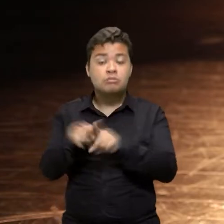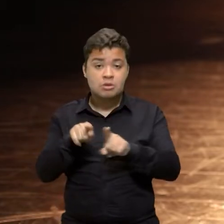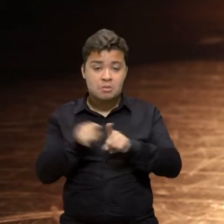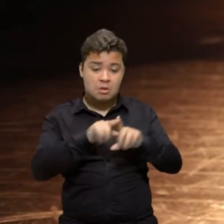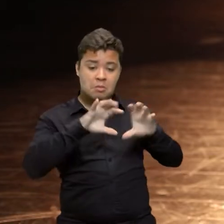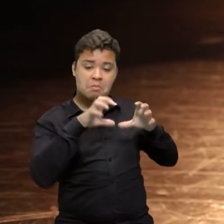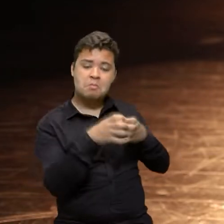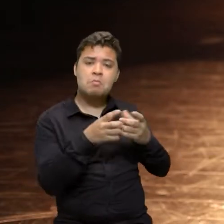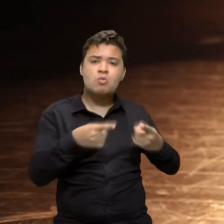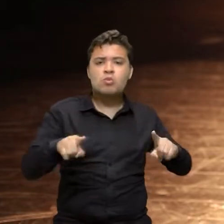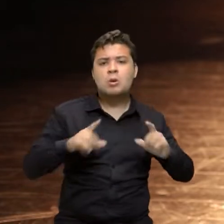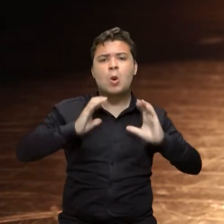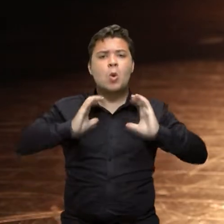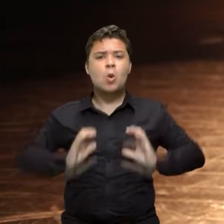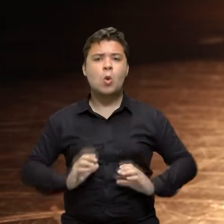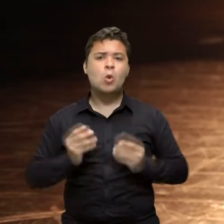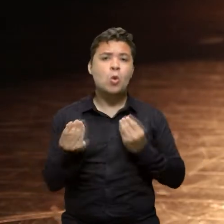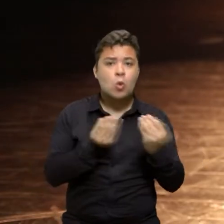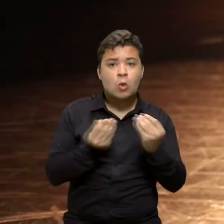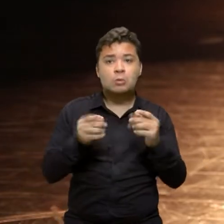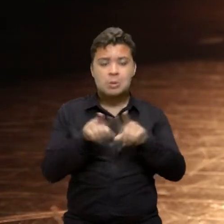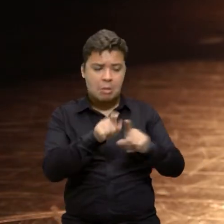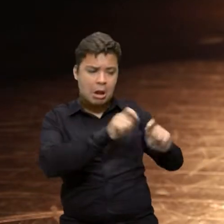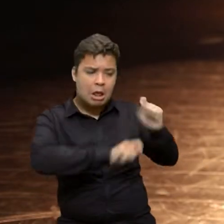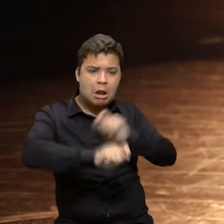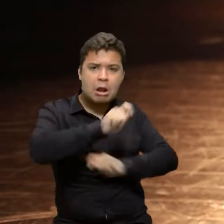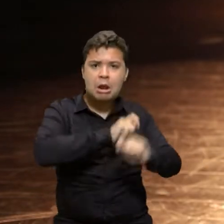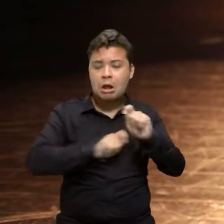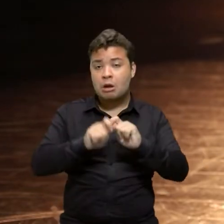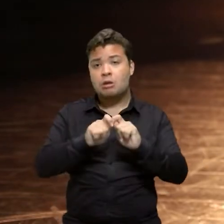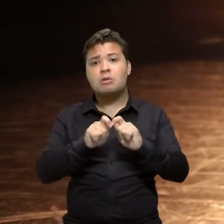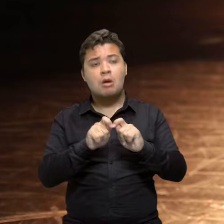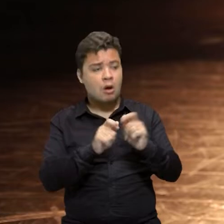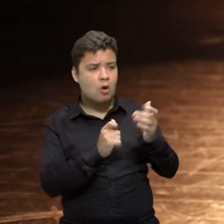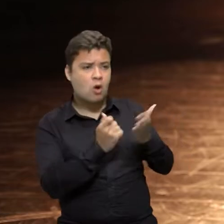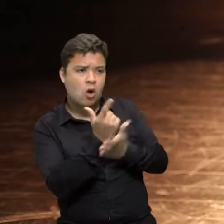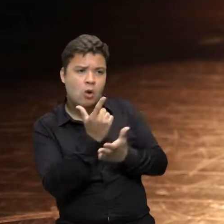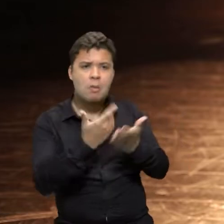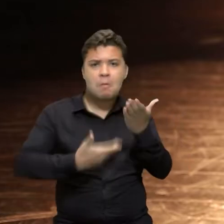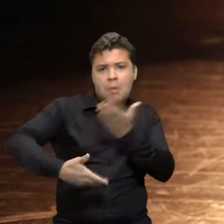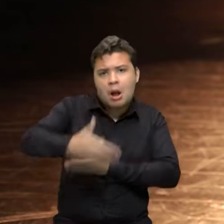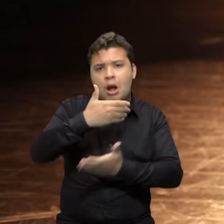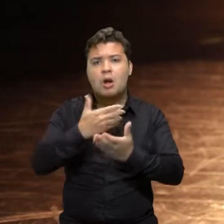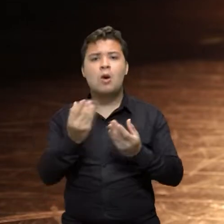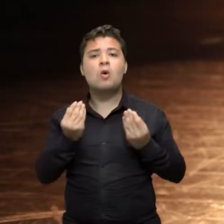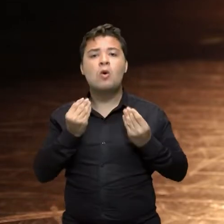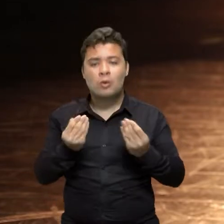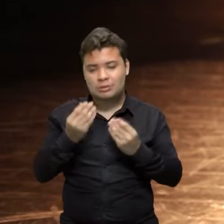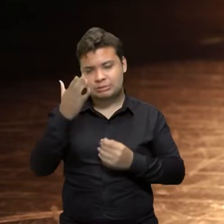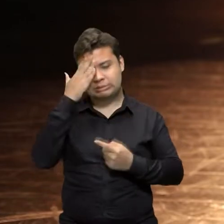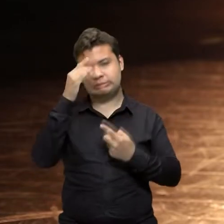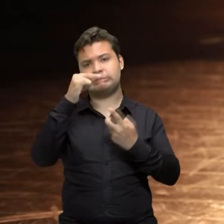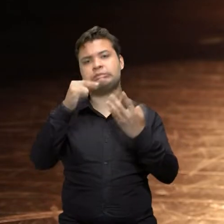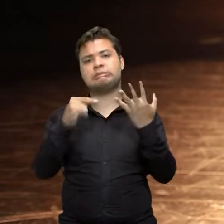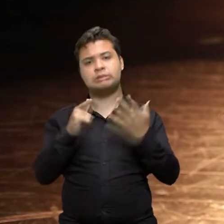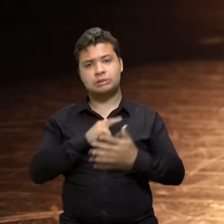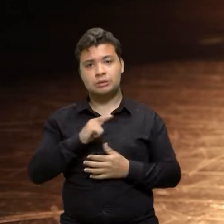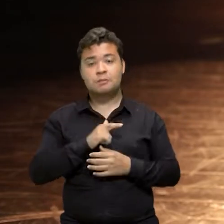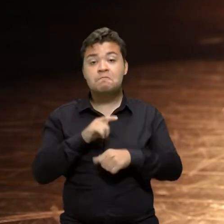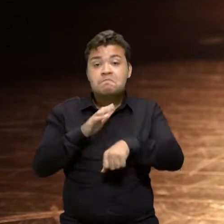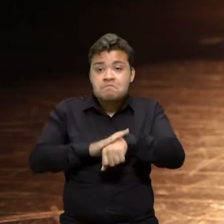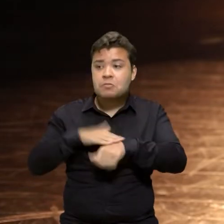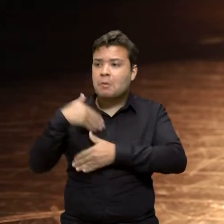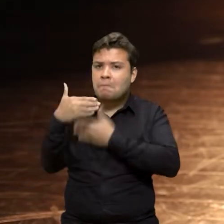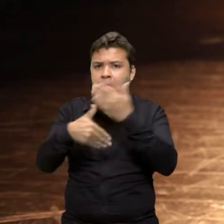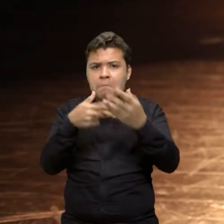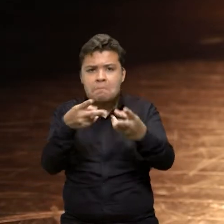que as bandas vão se portar e como que toda essa cadeia de consumo e produção de arte vai funcionar então. Então, ao longo do tempo, a